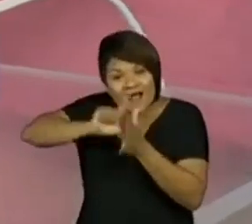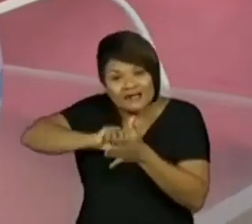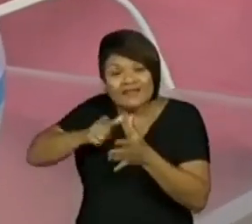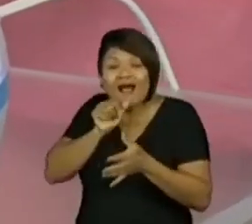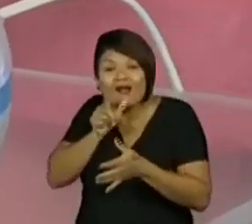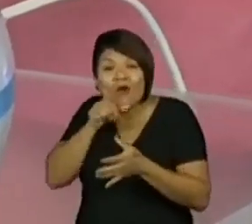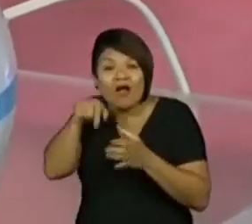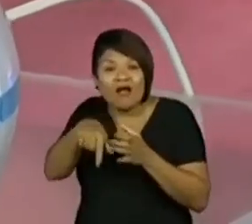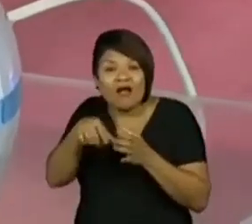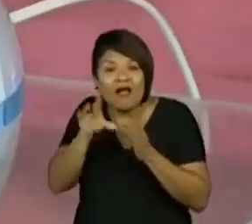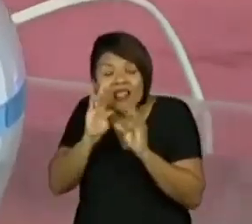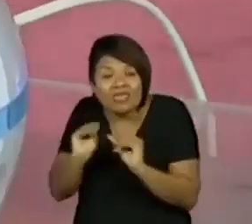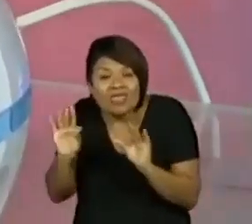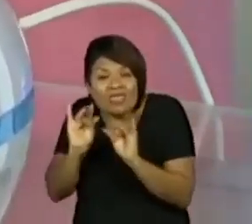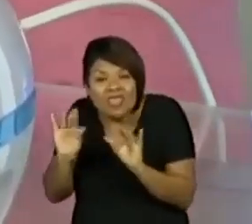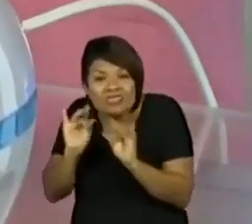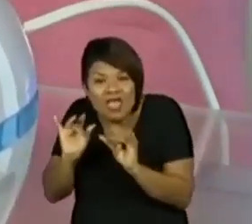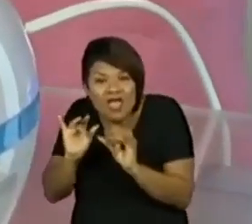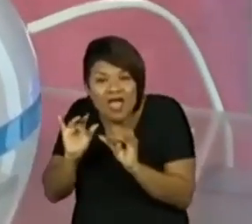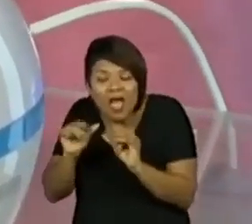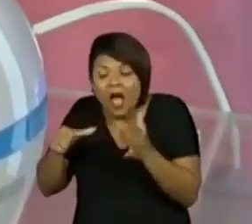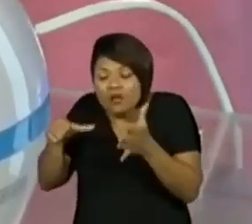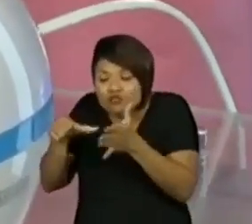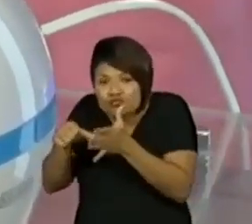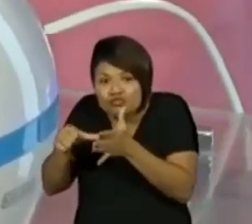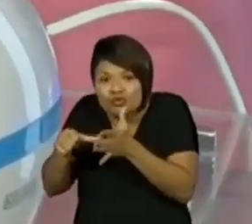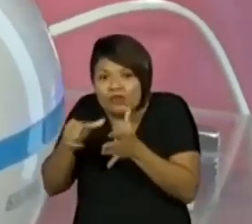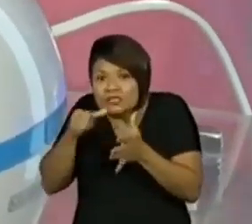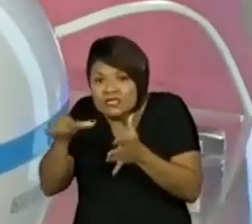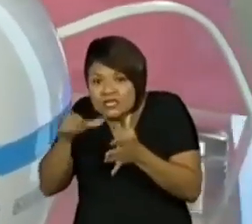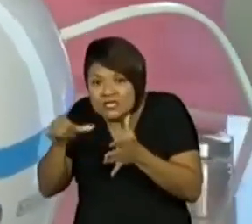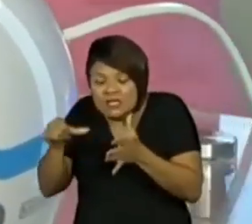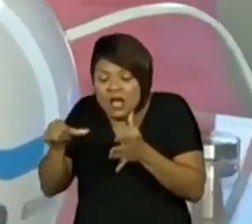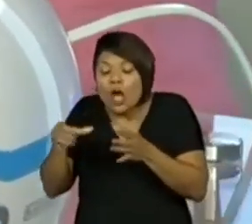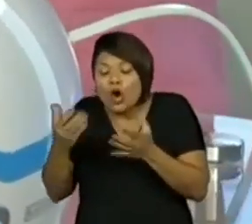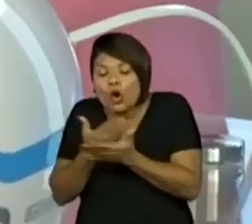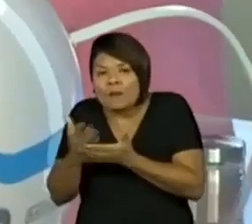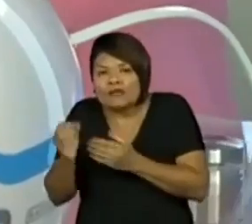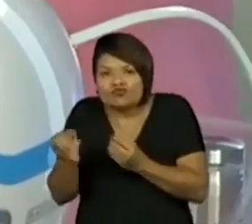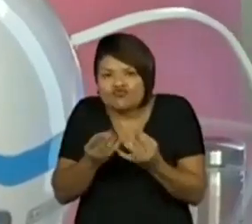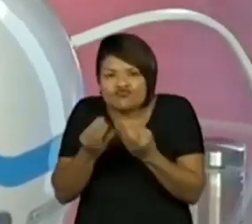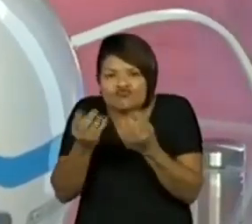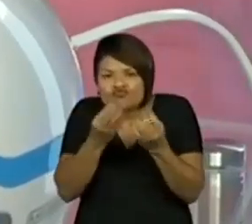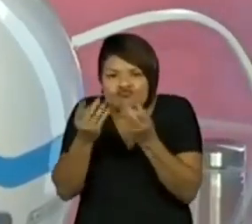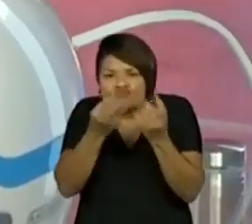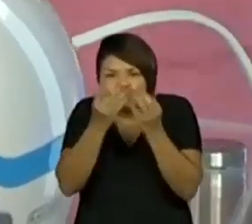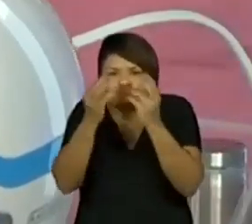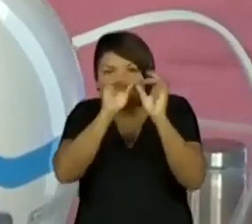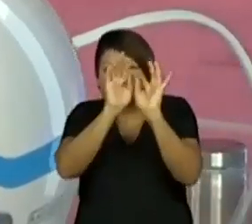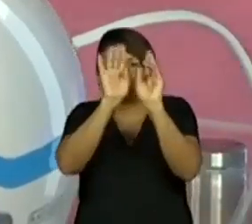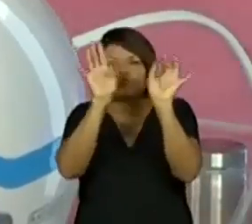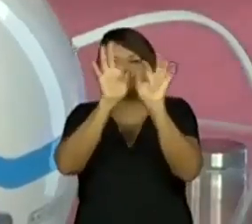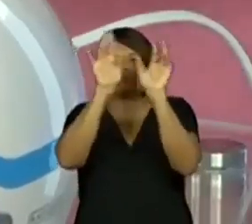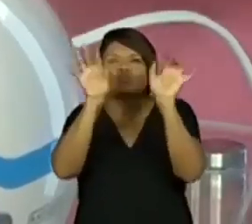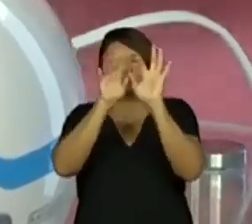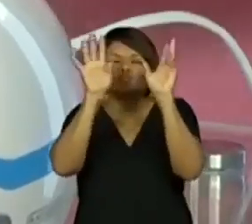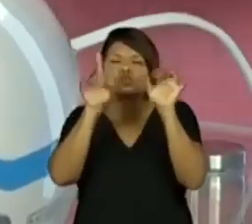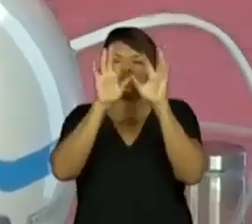passando para o estado gasoso, que se condensa logo em seguida.